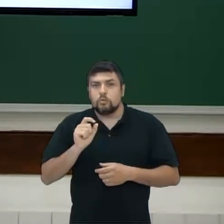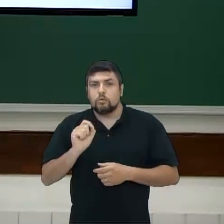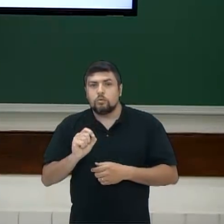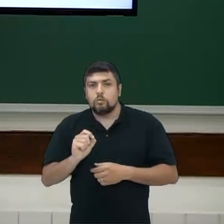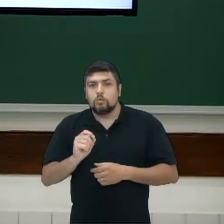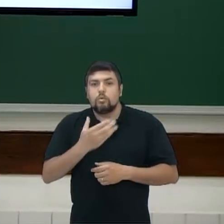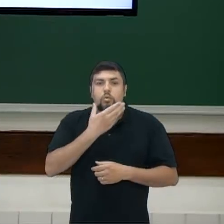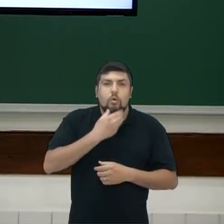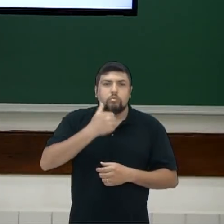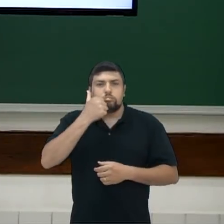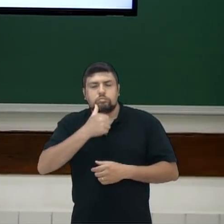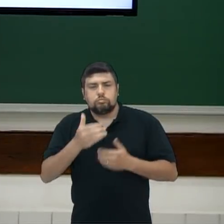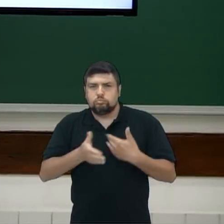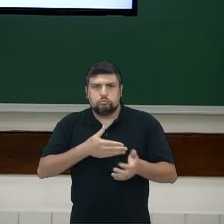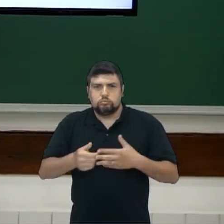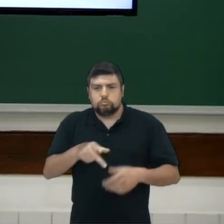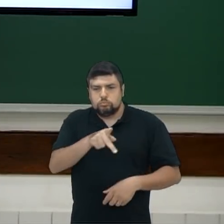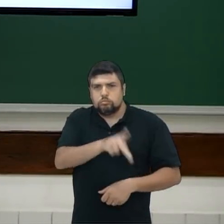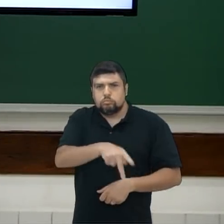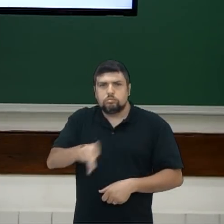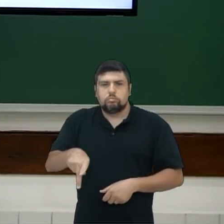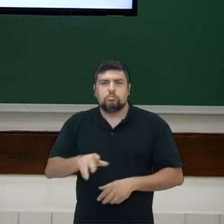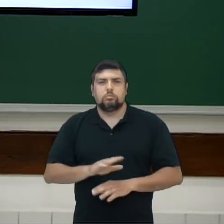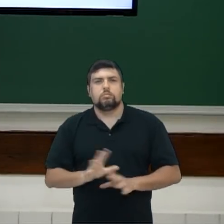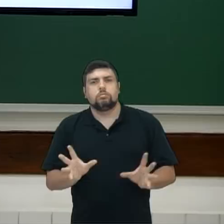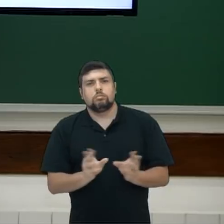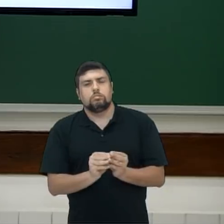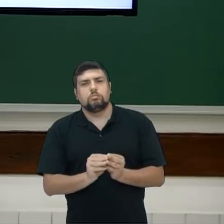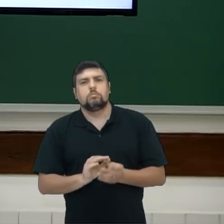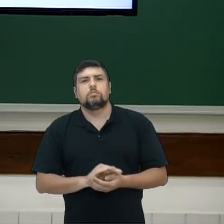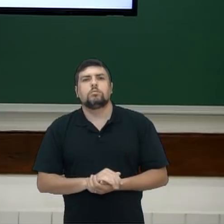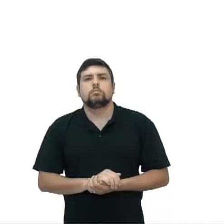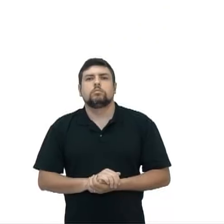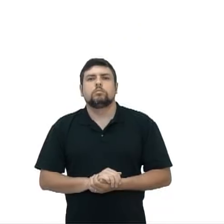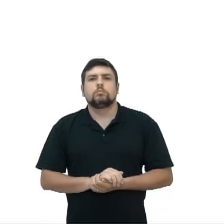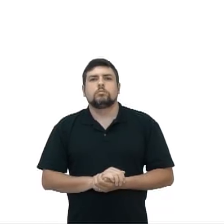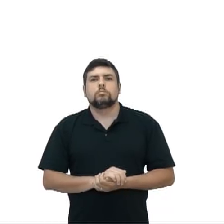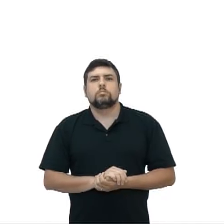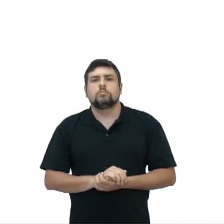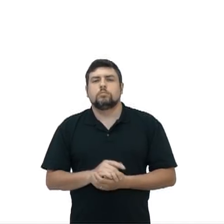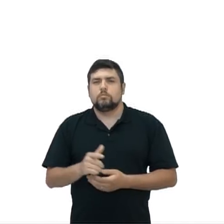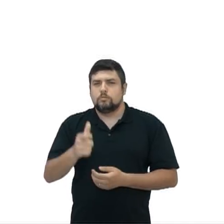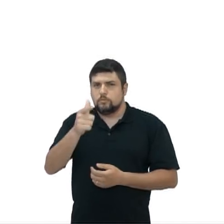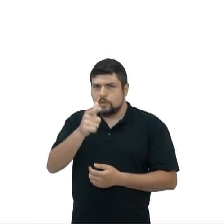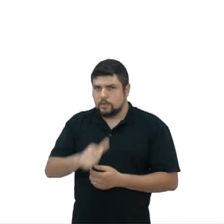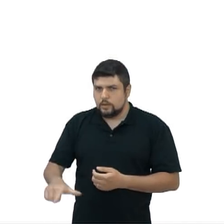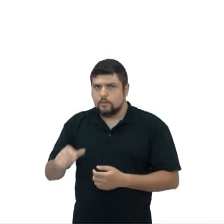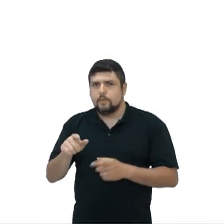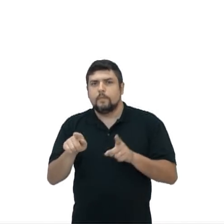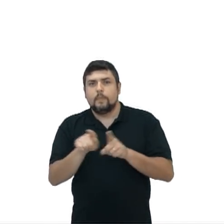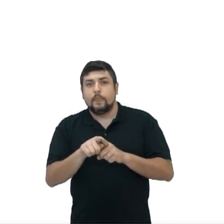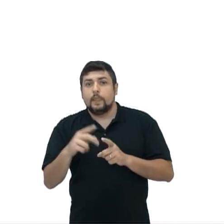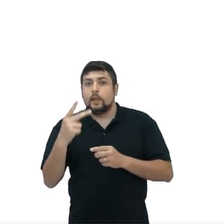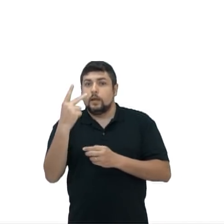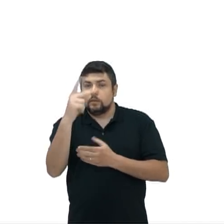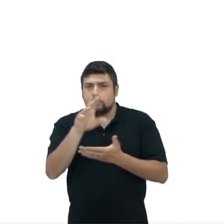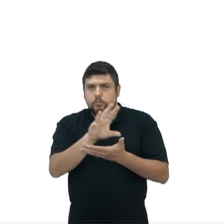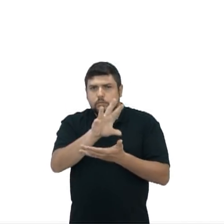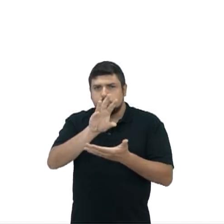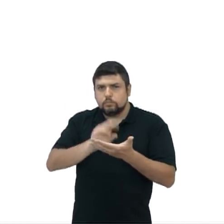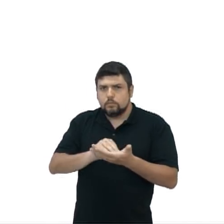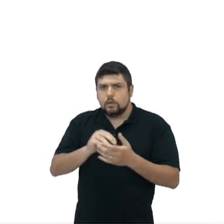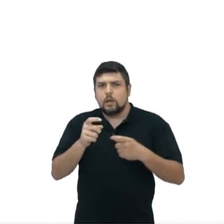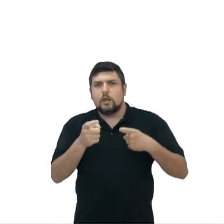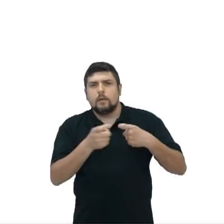para os dois sexos, independente, ok? Vamos relembrar mais algumas? A mesma coisa. No teu caderno escreve aí.